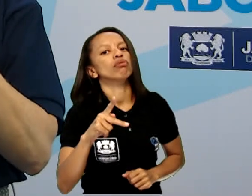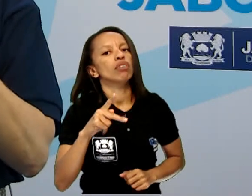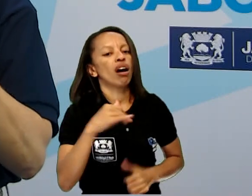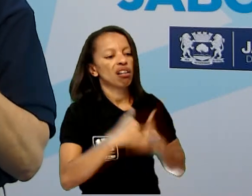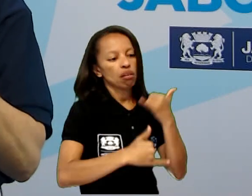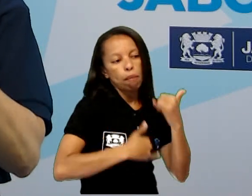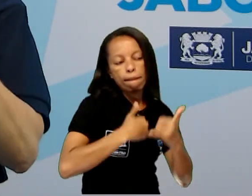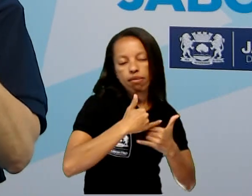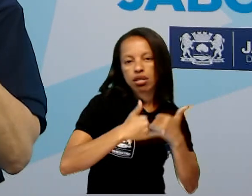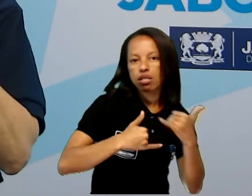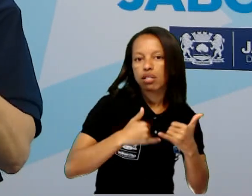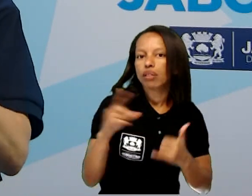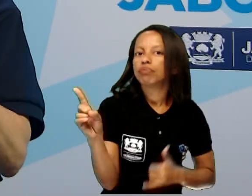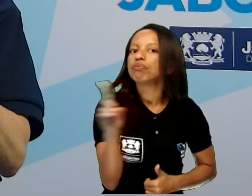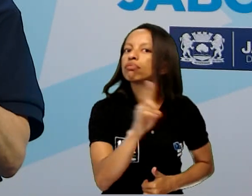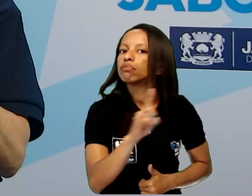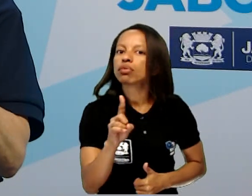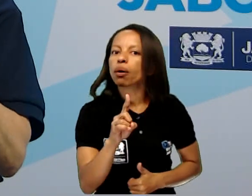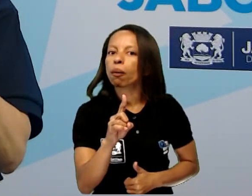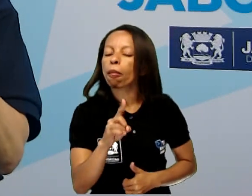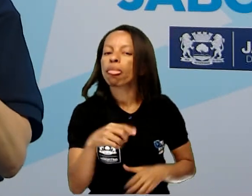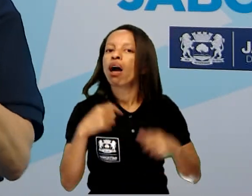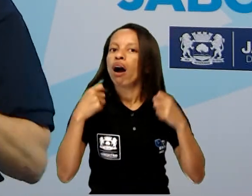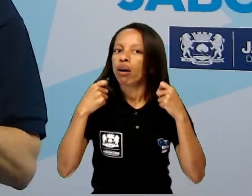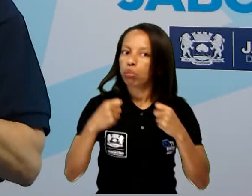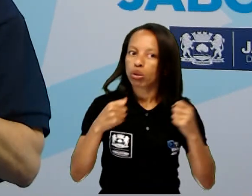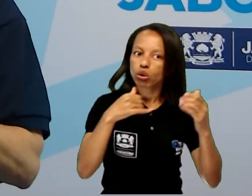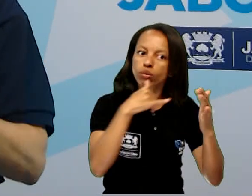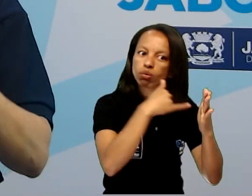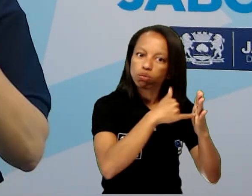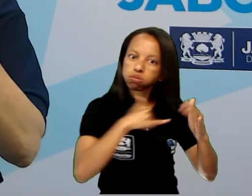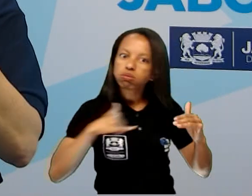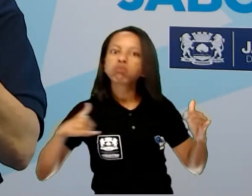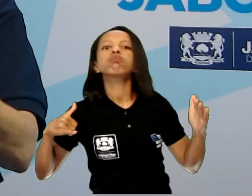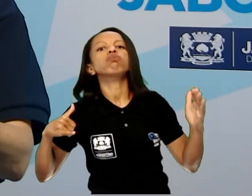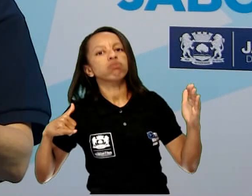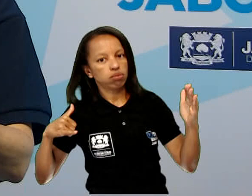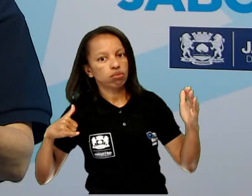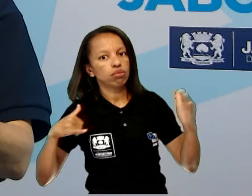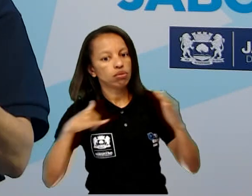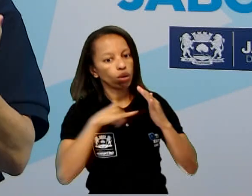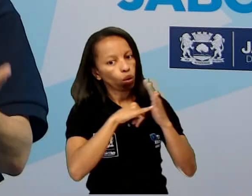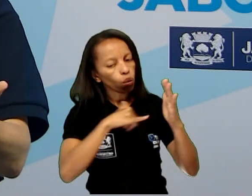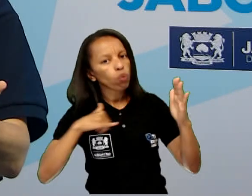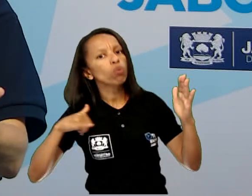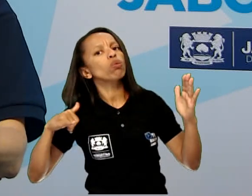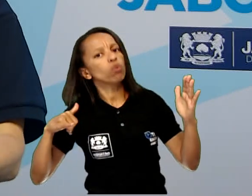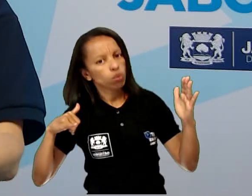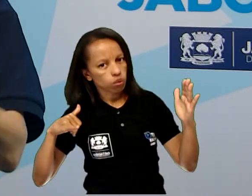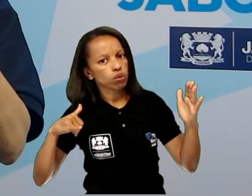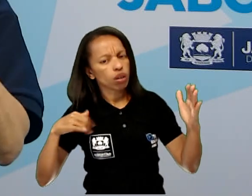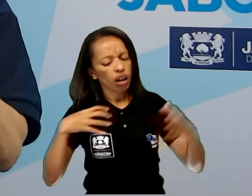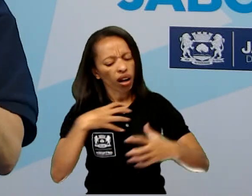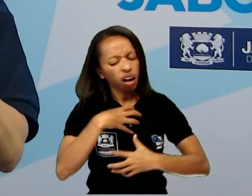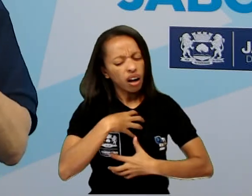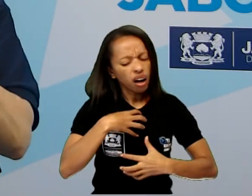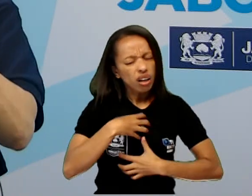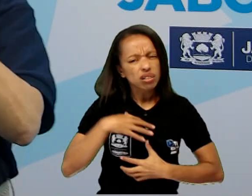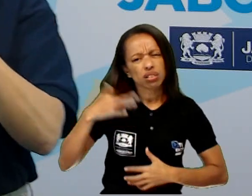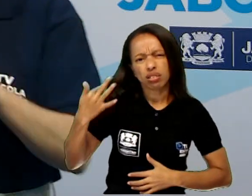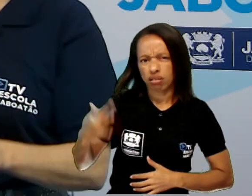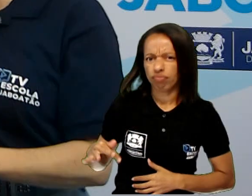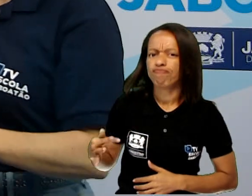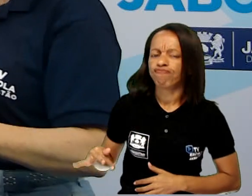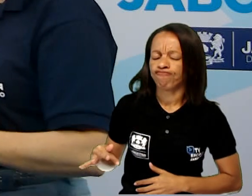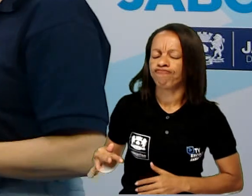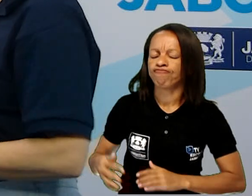disso, não, porque isso pode te causar uma descarga elétrica, trazer um choque para você, um desconforto. Então, isso também é uma forma